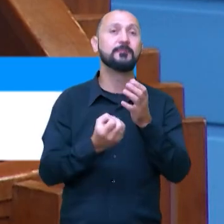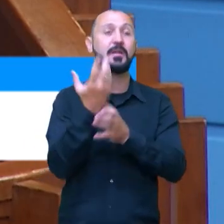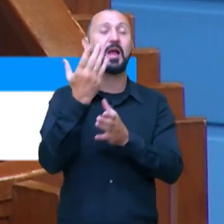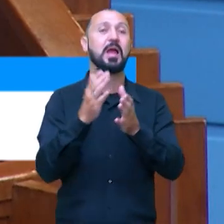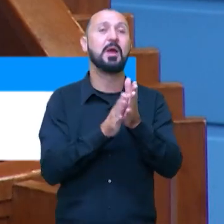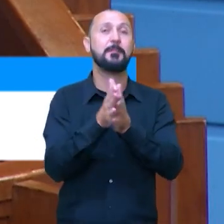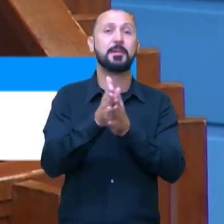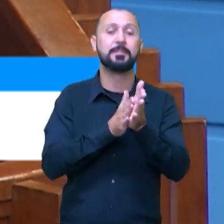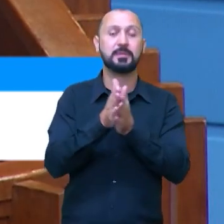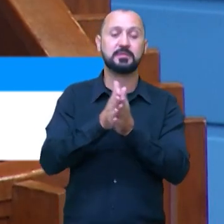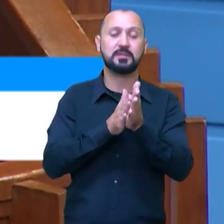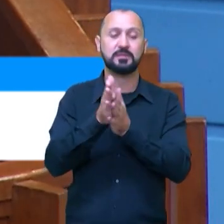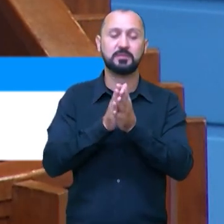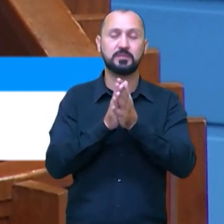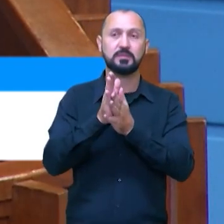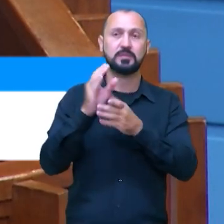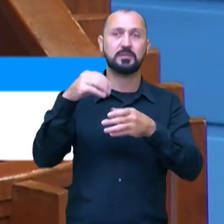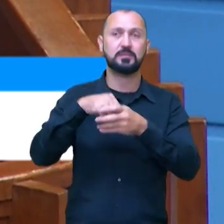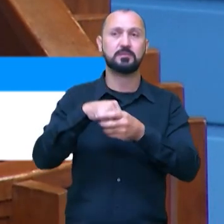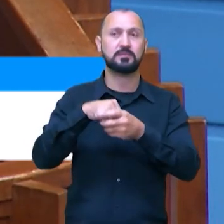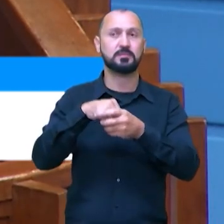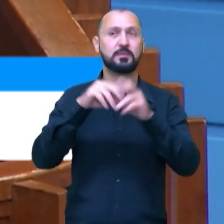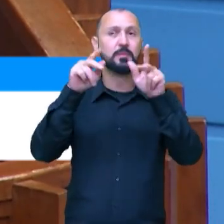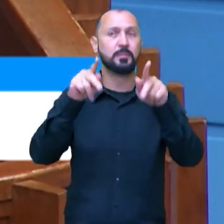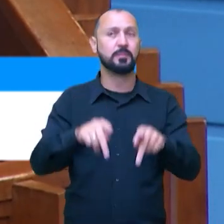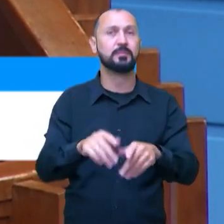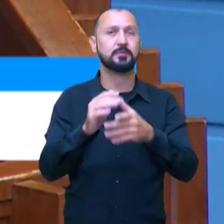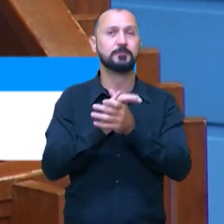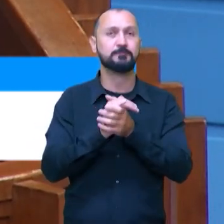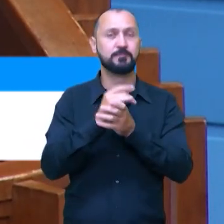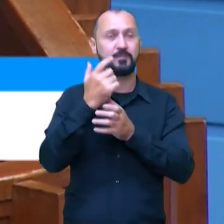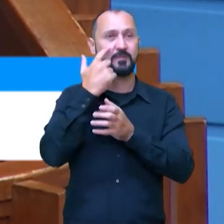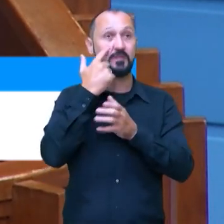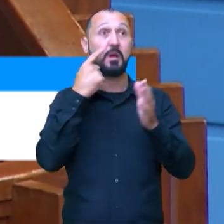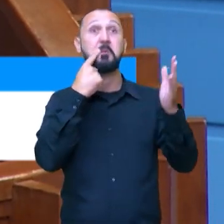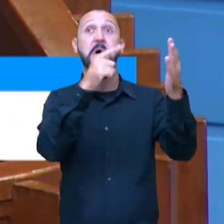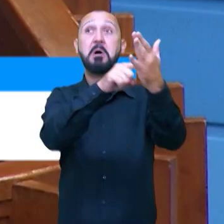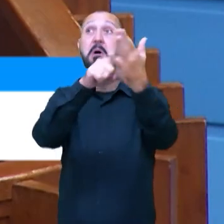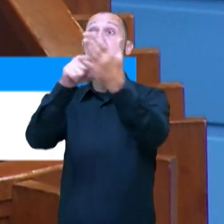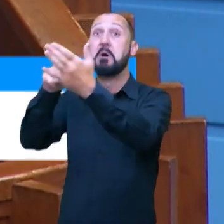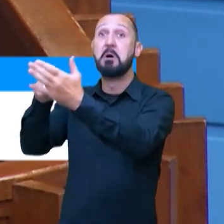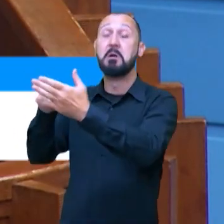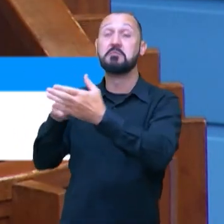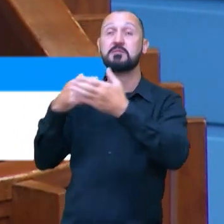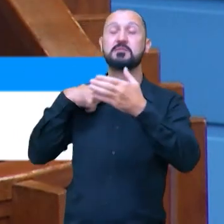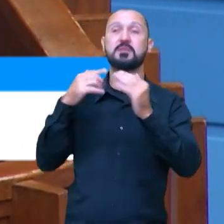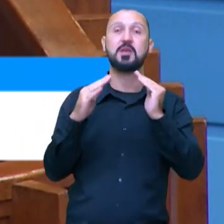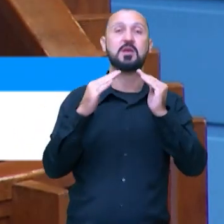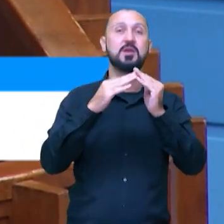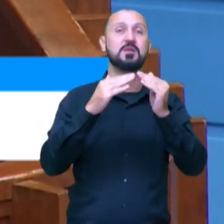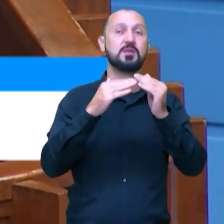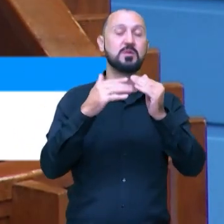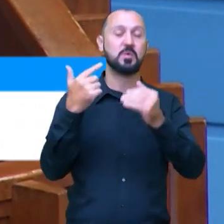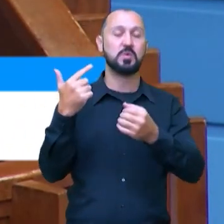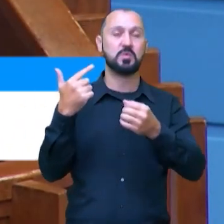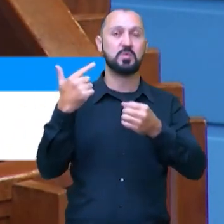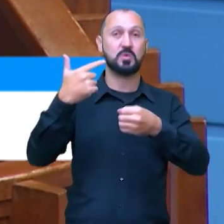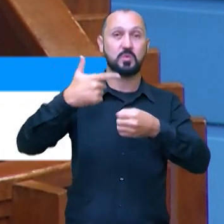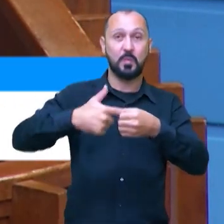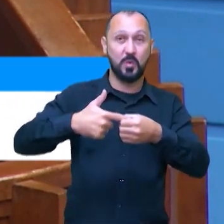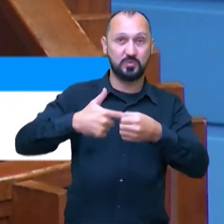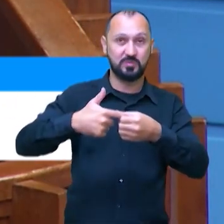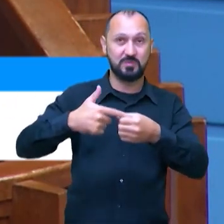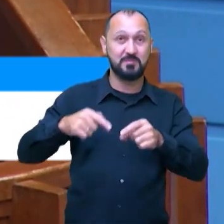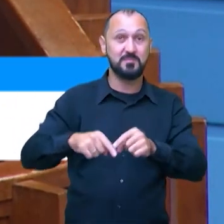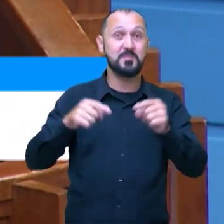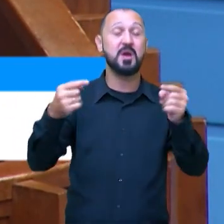Vamos criar uma expectativa gigantesca na população, vai ser um denuncismo danado nos postos,